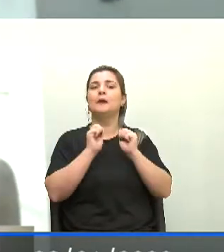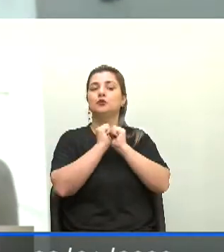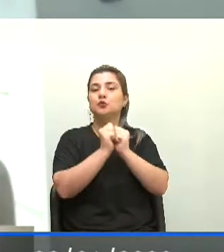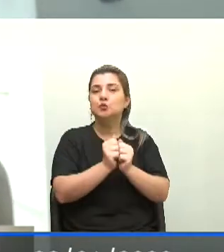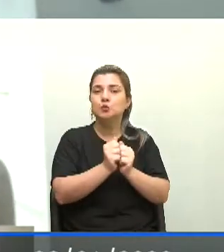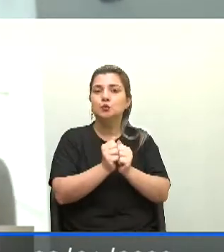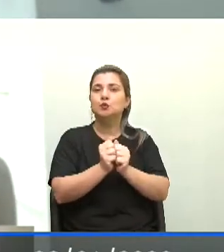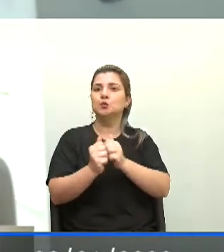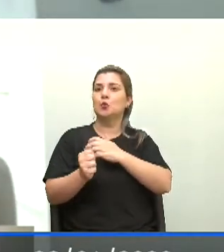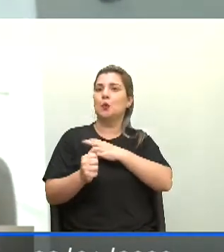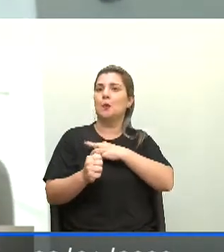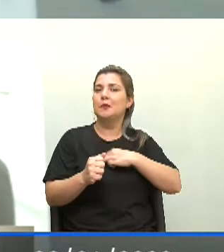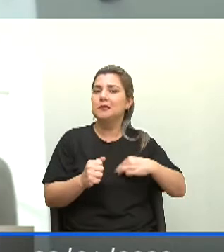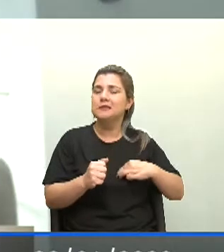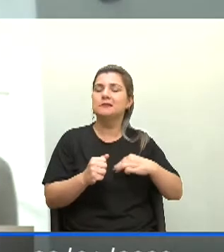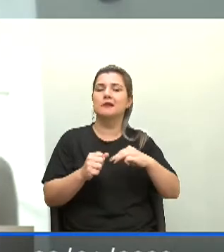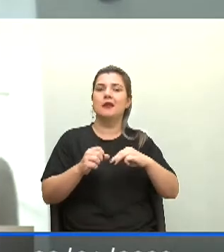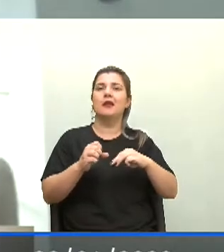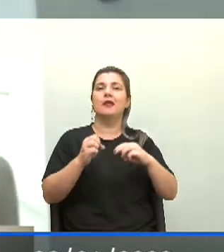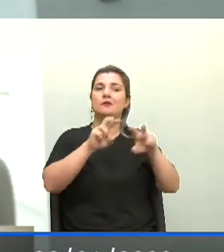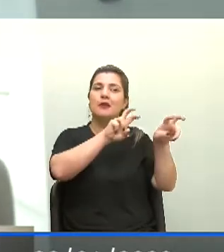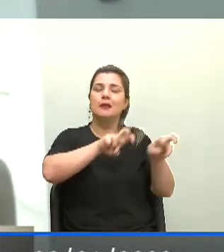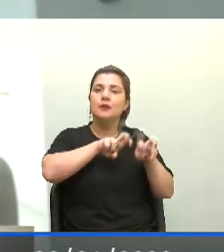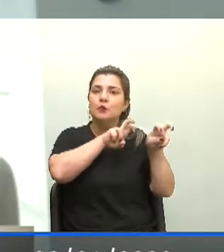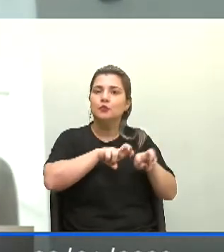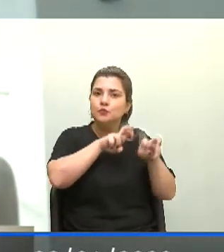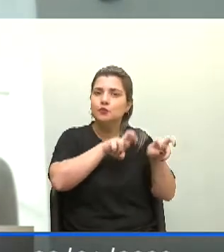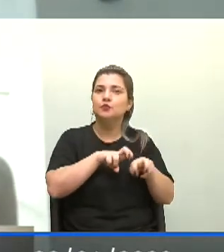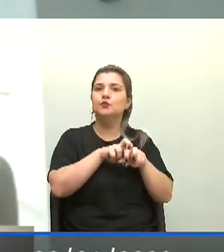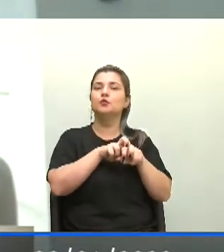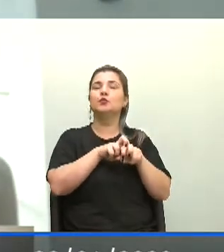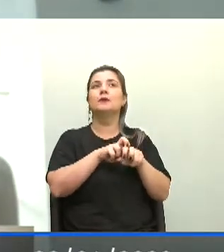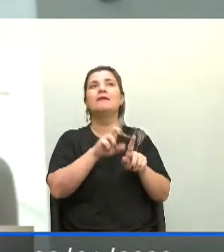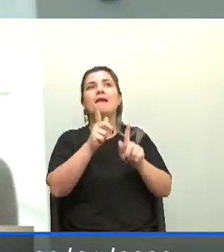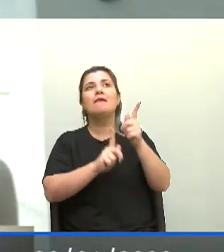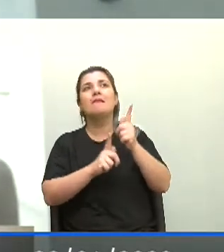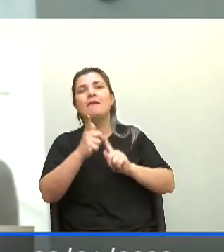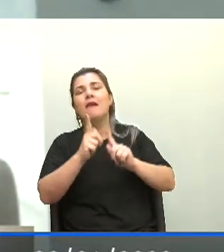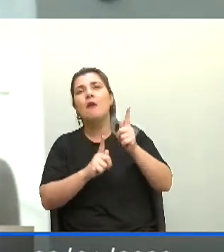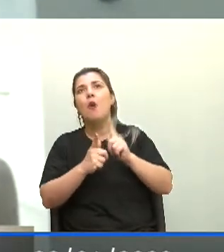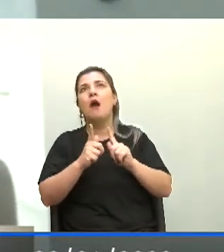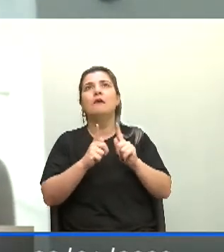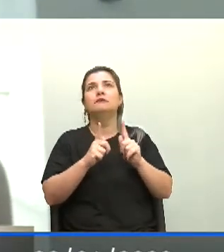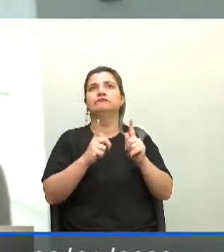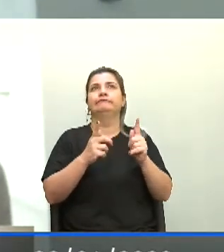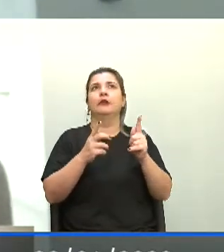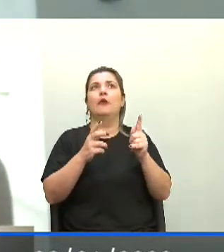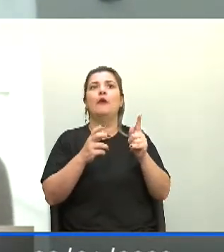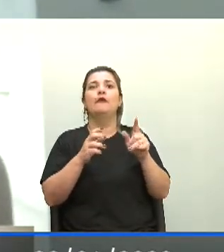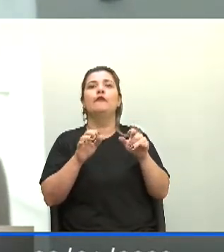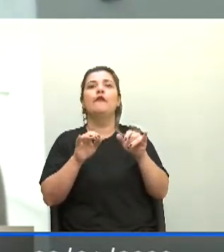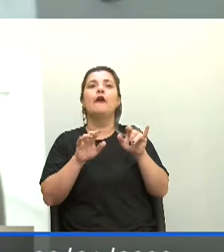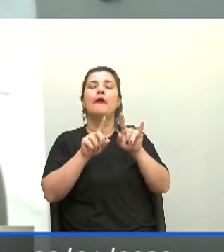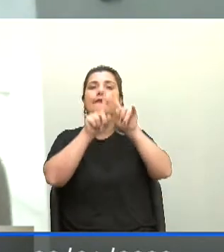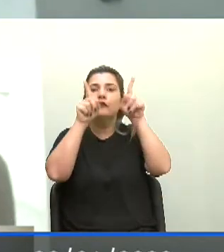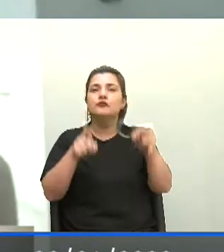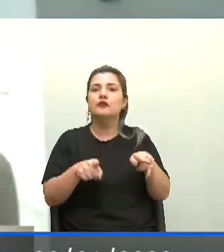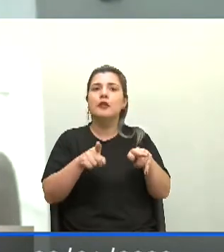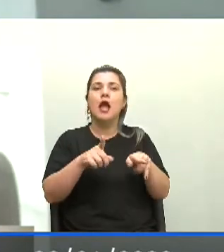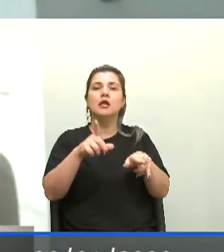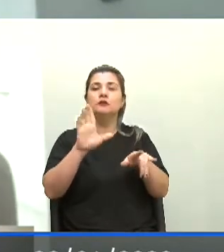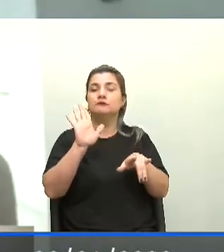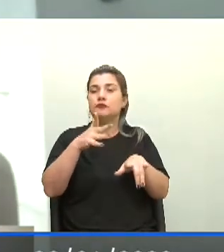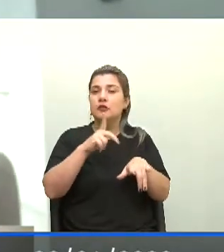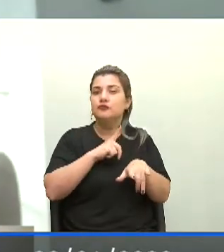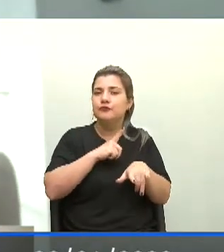O monitoramento da entrada é importante ali, e aquele que tiver algum sintoma, algum caso, já é desviado ali para uma